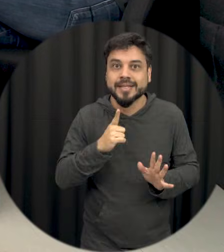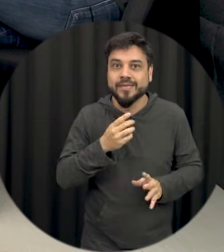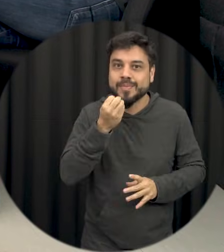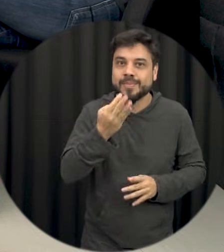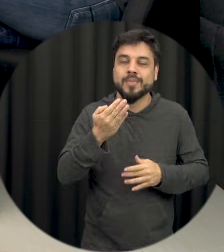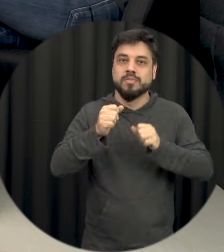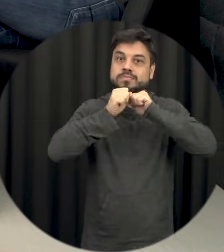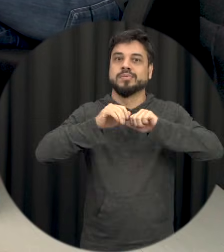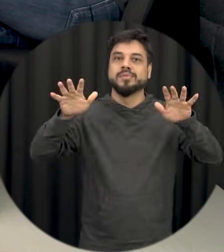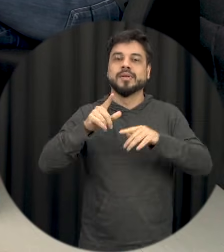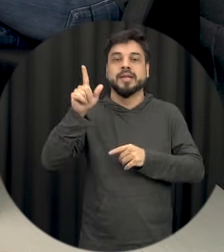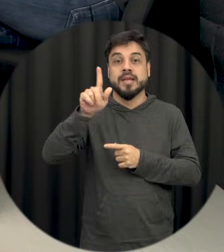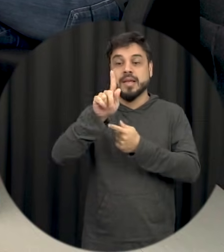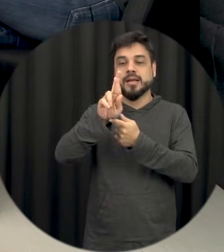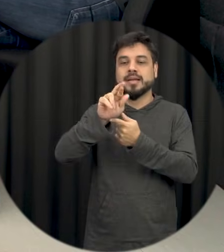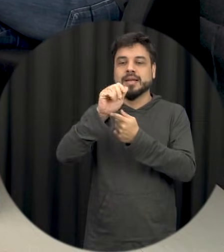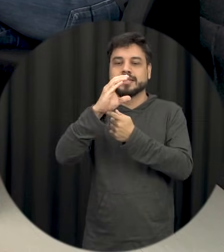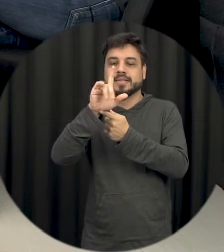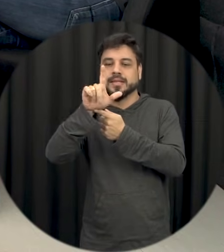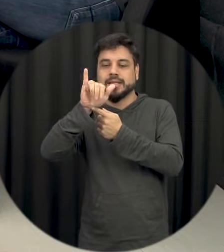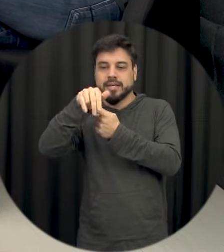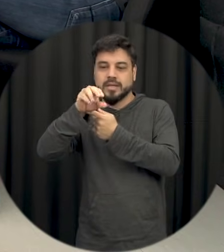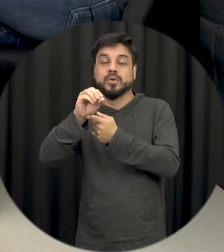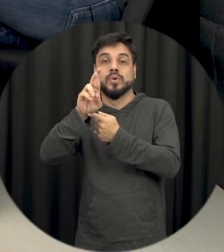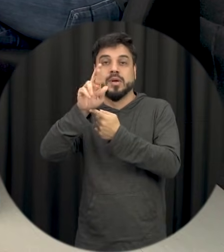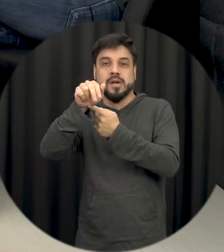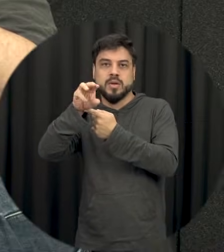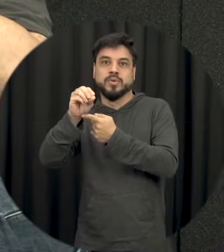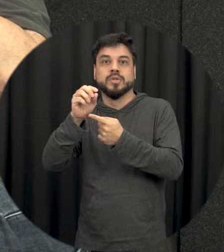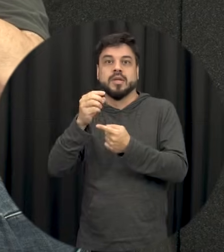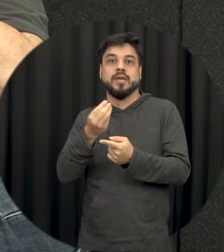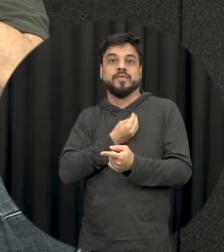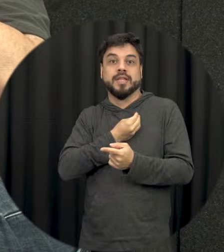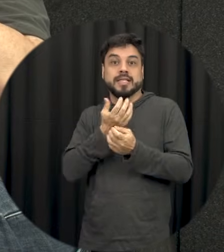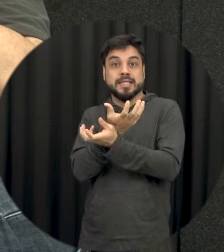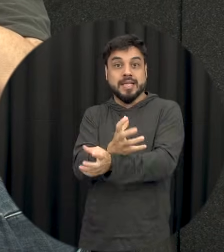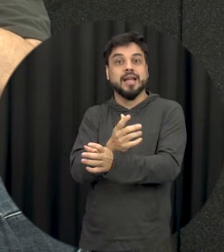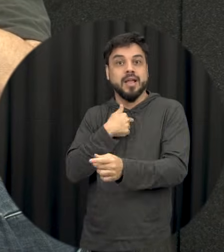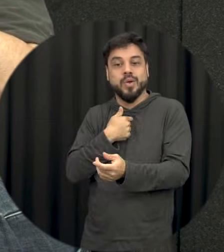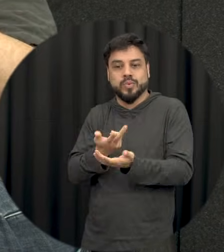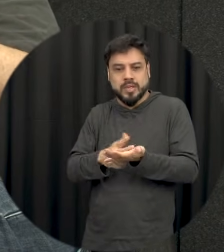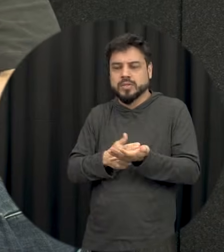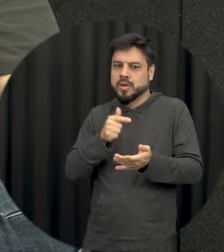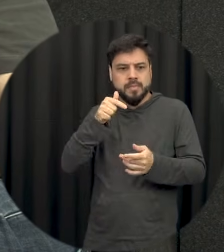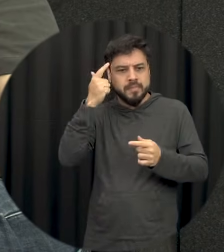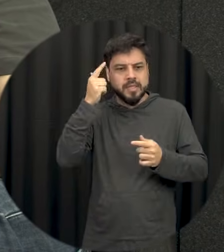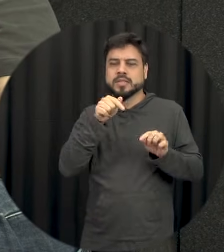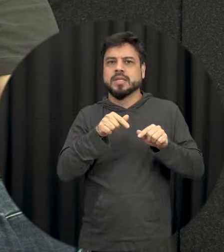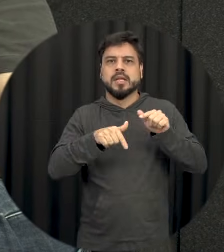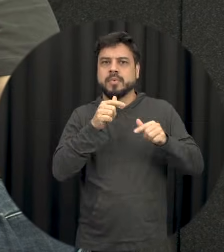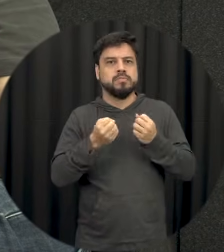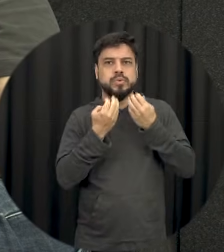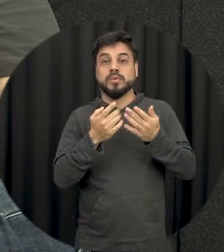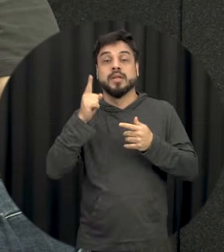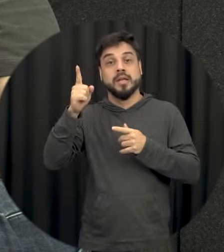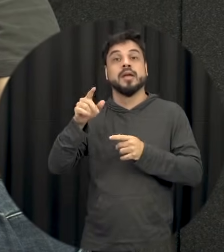esse do Graciliano, que é Vidas Secas, né? Eu acho ainda hoje, obviamente, uma obra-prima. Saiu até recentemente uma tese de doutorado